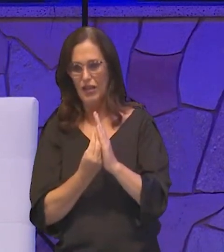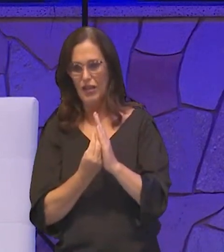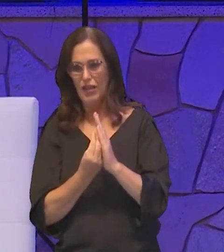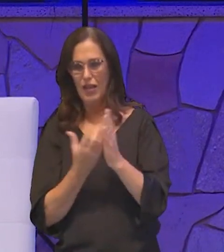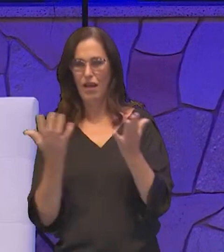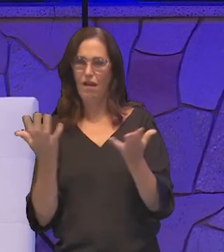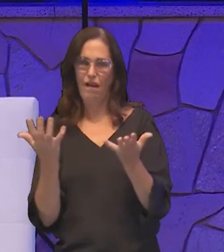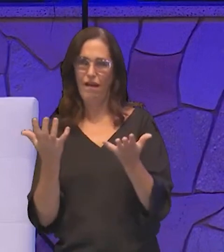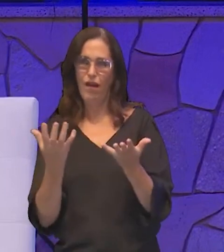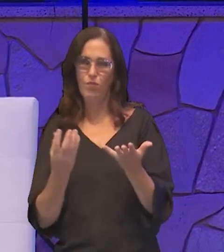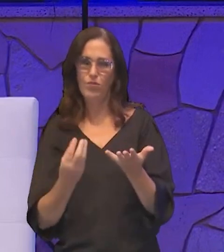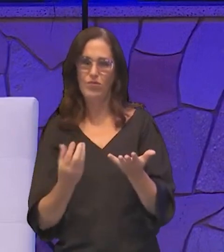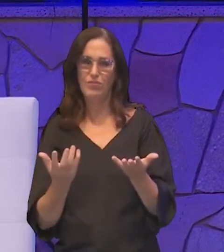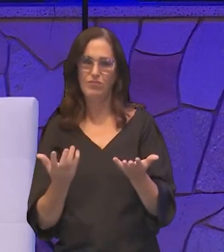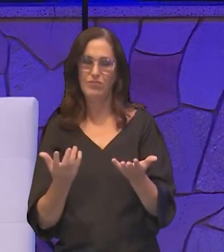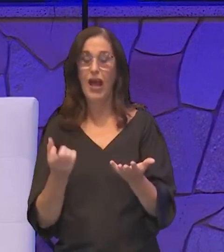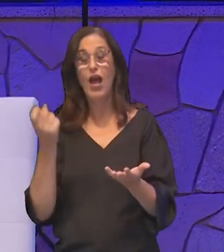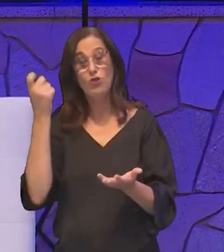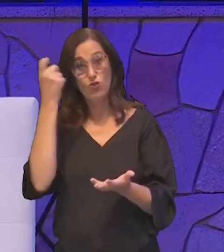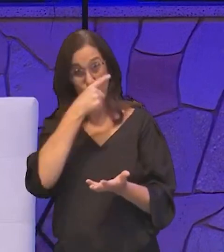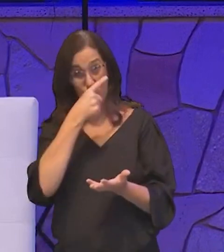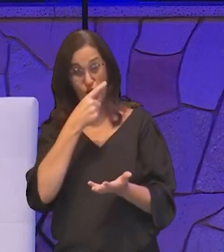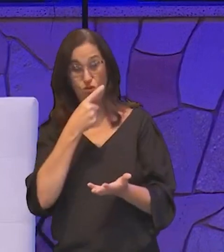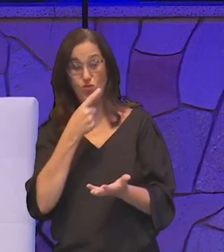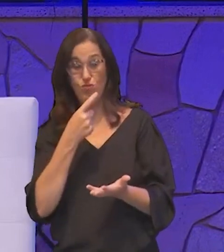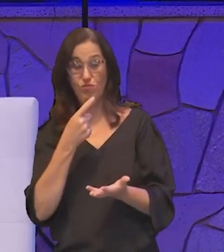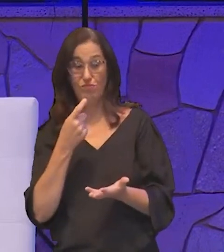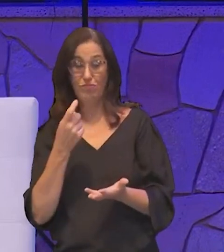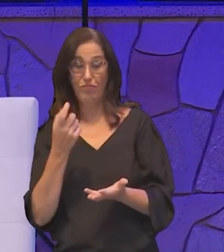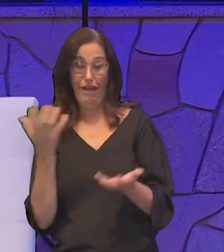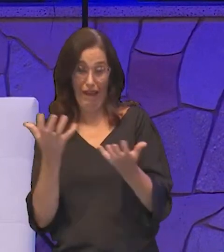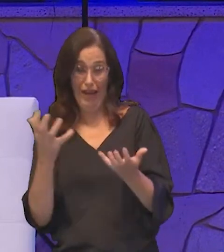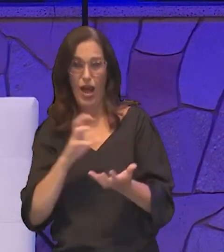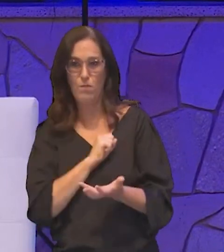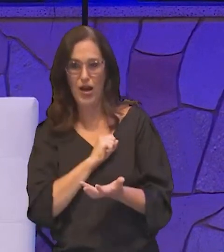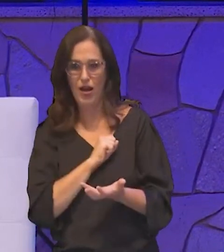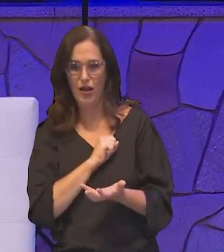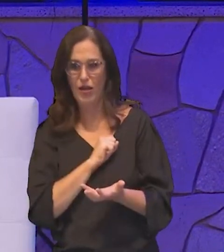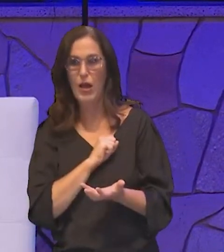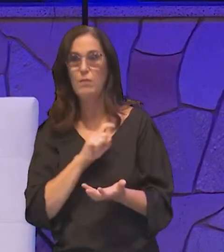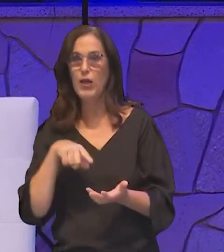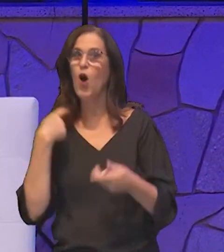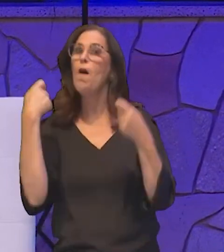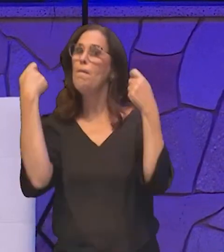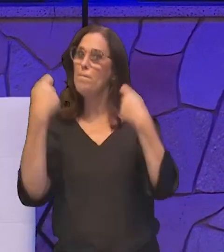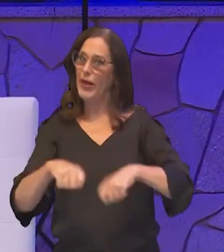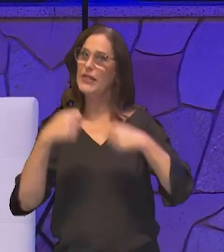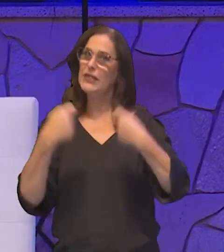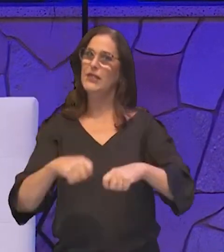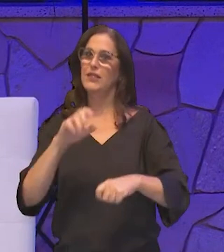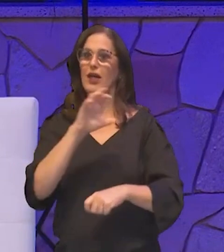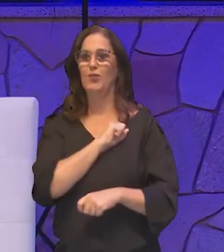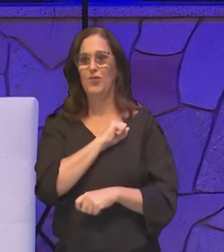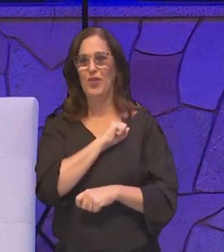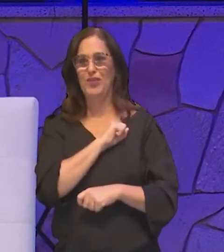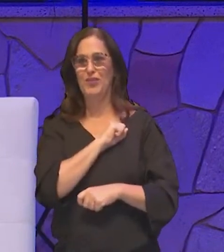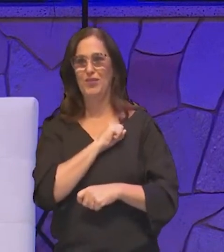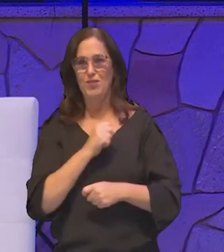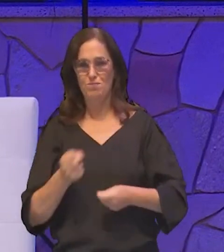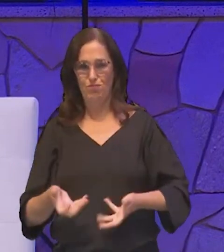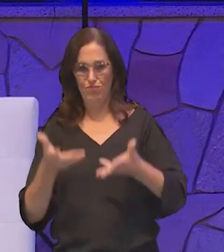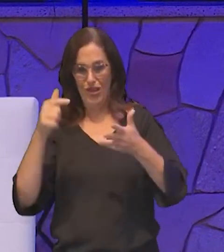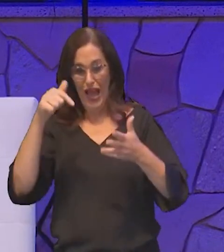sei que muitas vezes é difícil querer amar, mas é a igreja que devemos ser, que possamos produzir não só